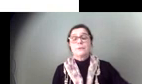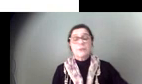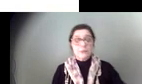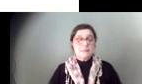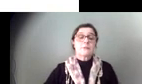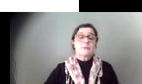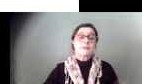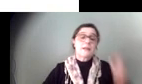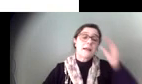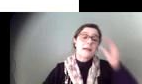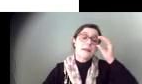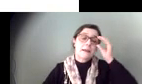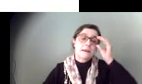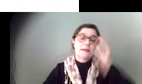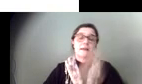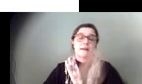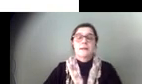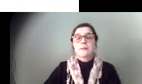Então, o que nós temos?